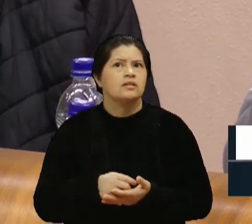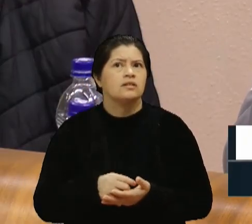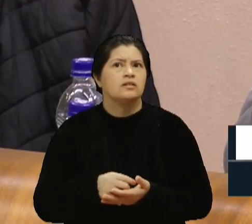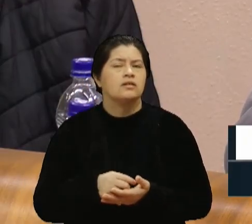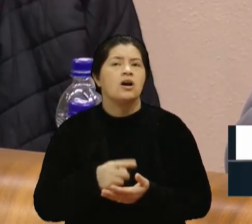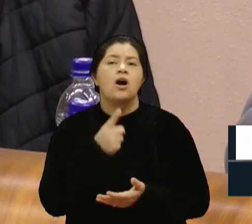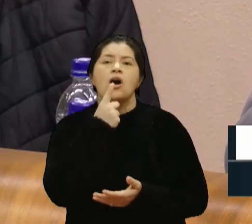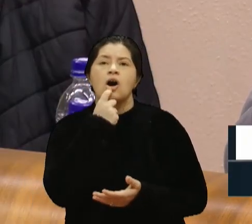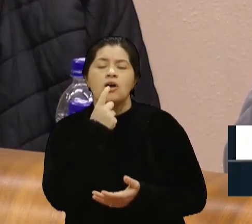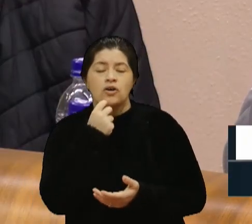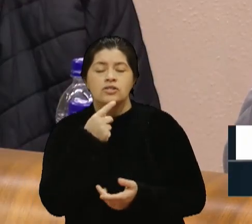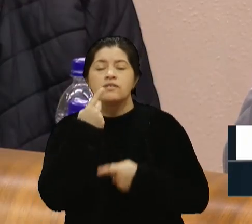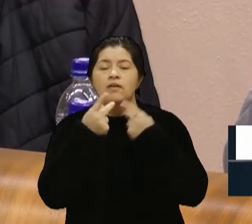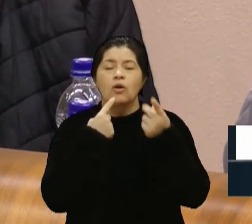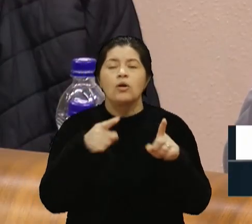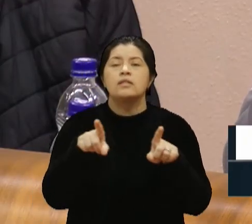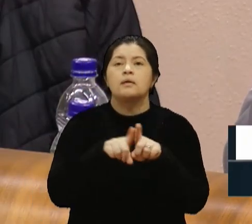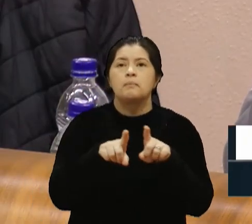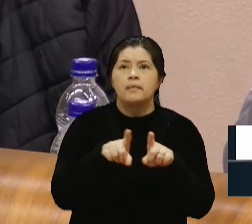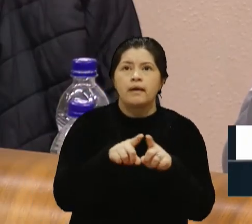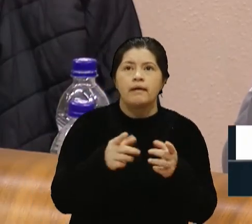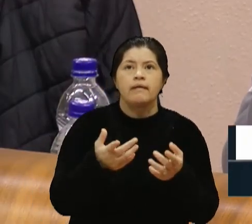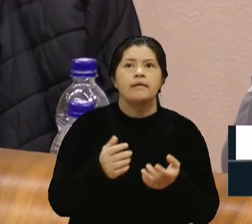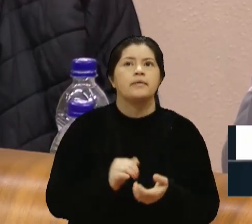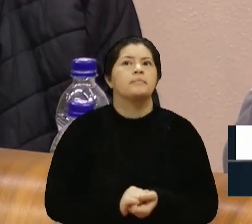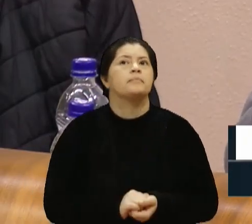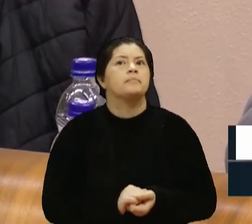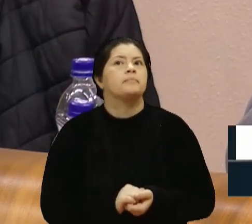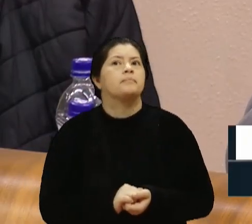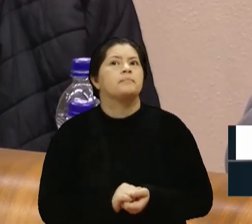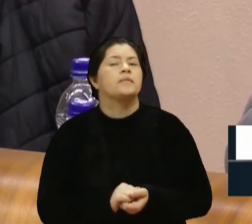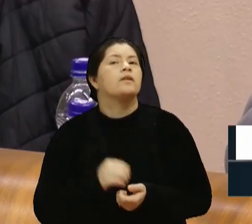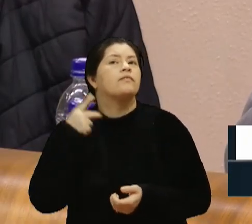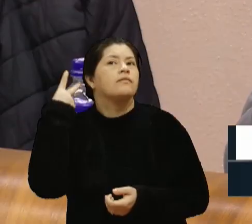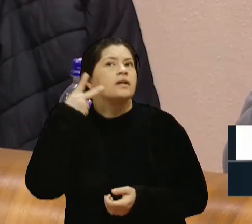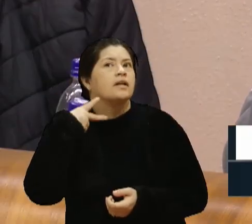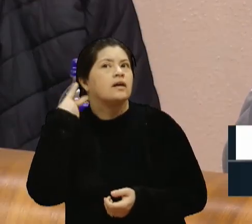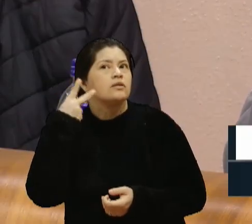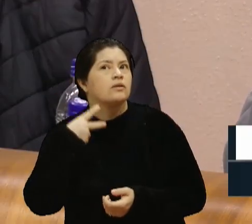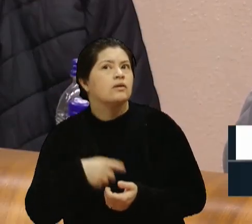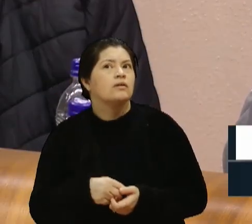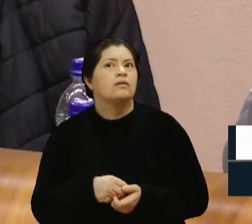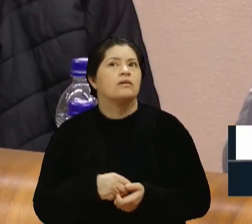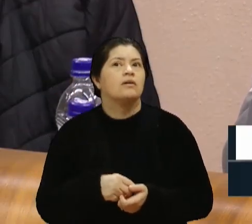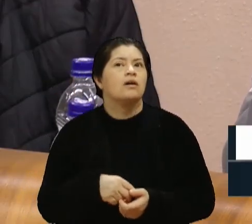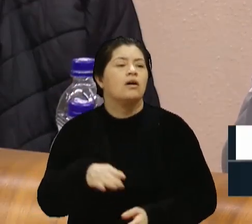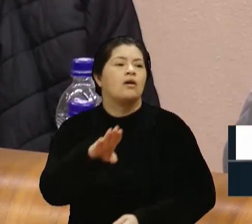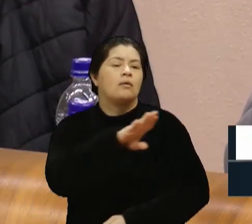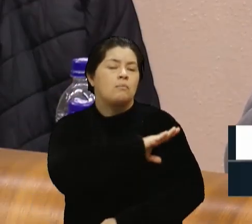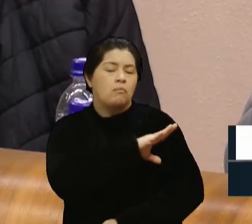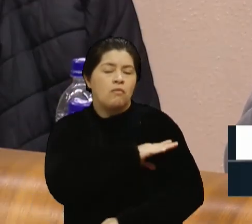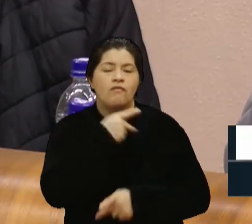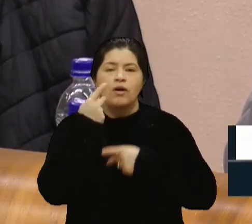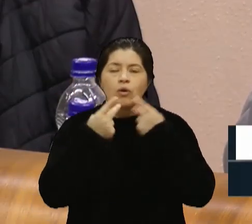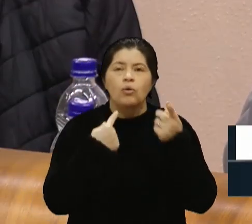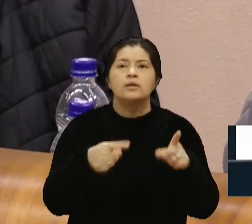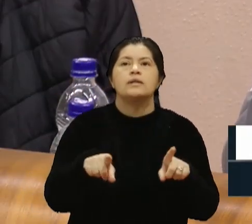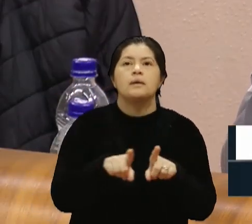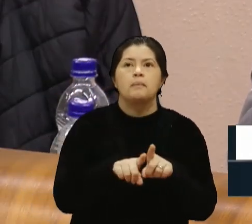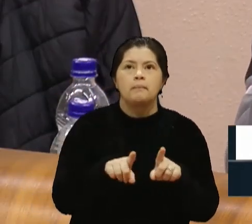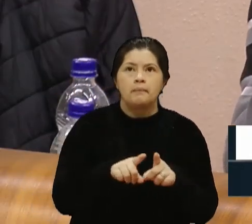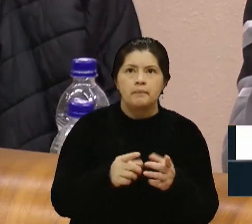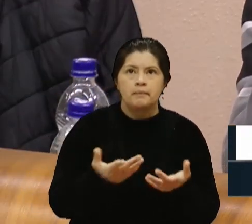vereadora Rose também falar, o vereador Capitão Ramon falar,